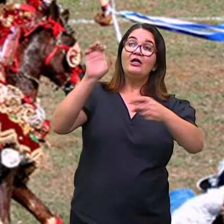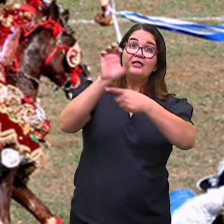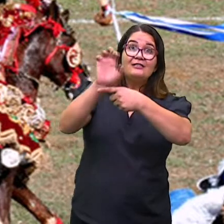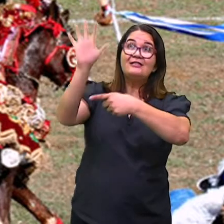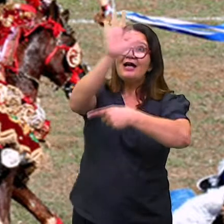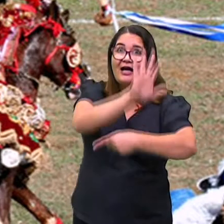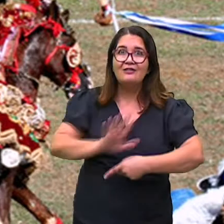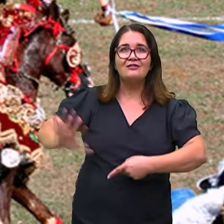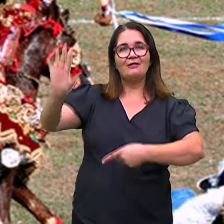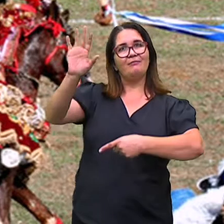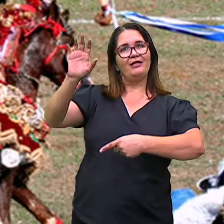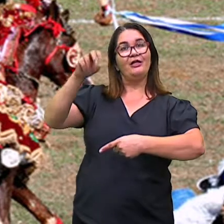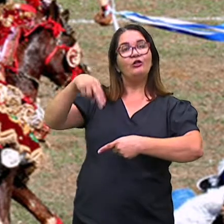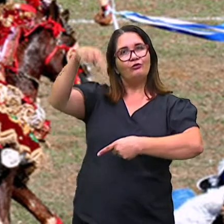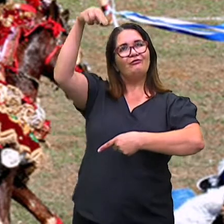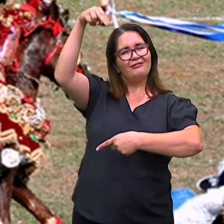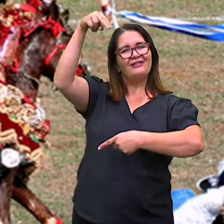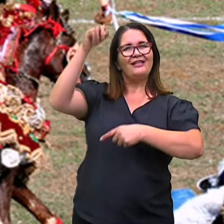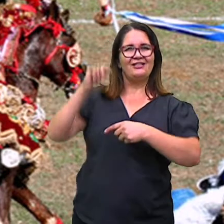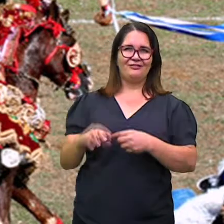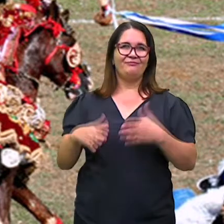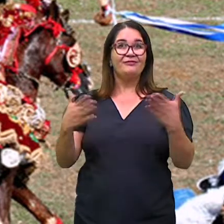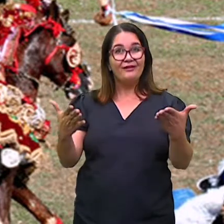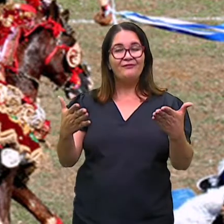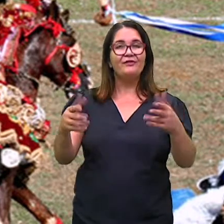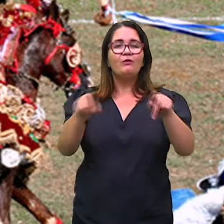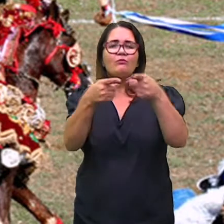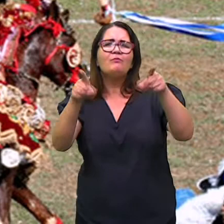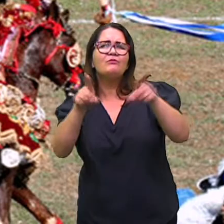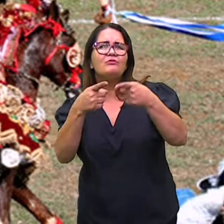Nordeste. Olha que musiquinha gostosa, começando a nossa aula.